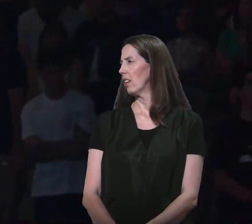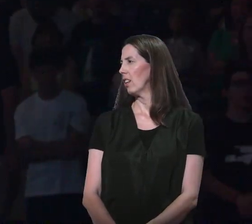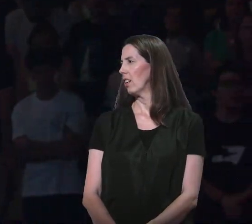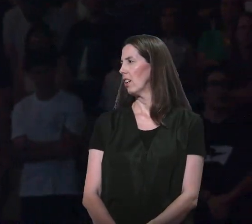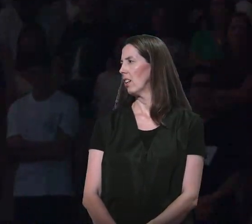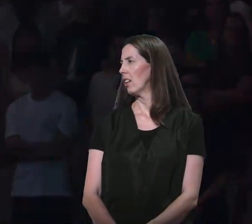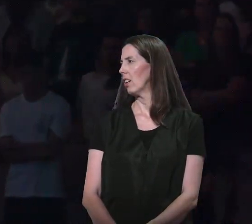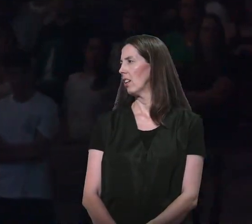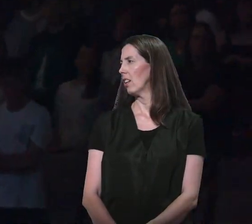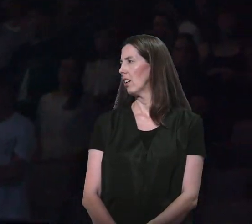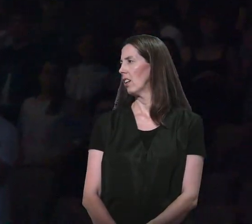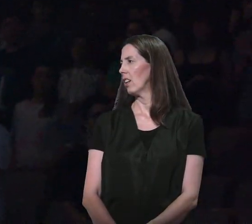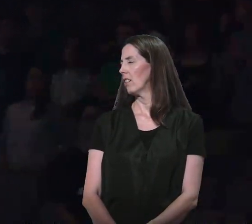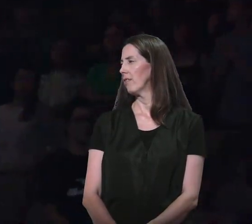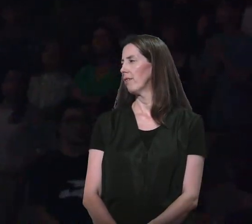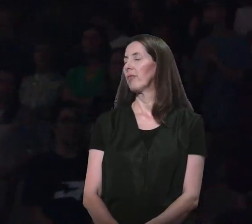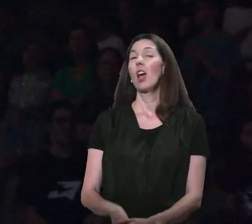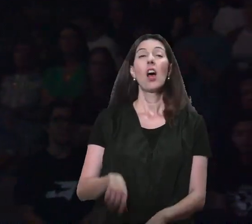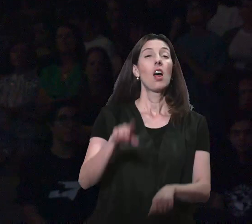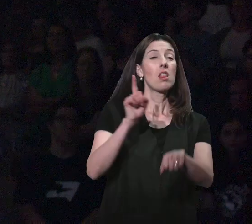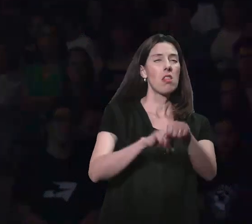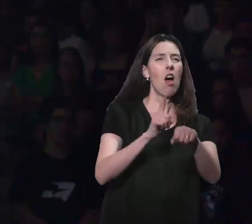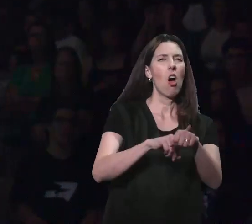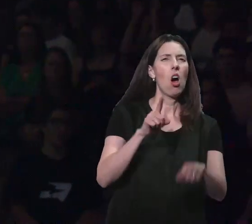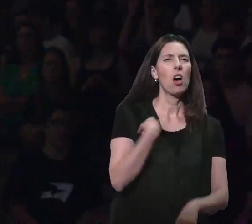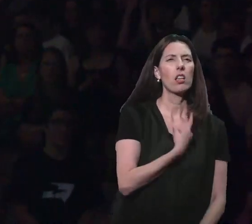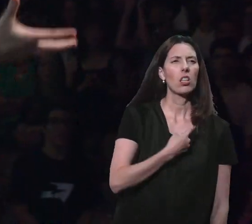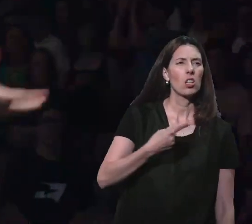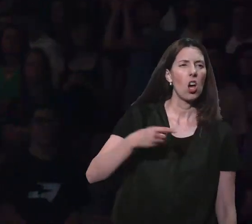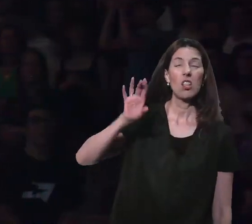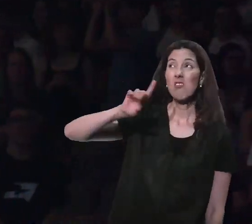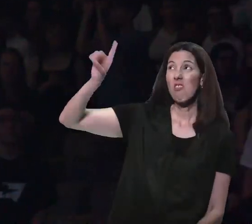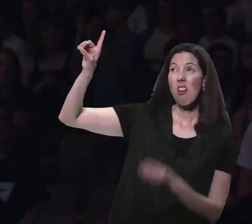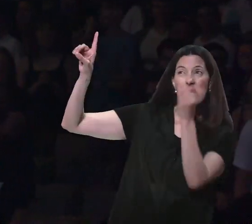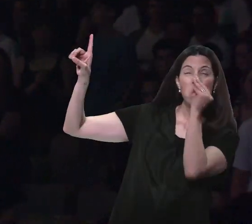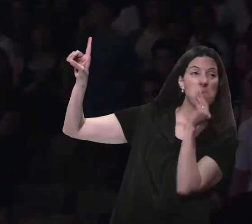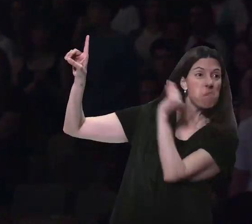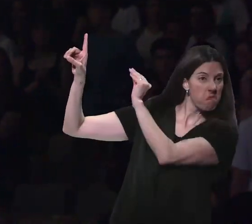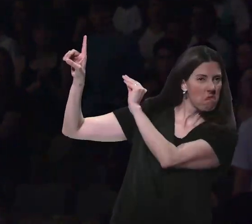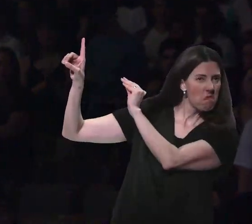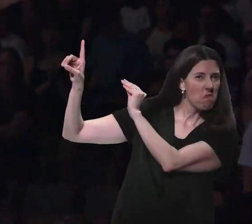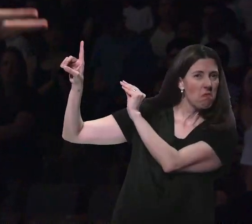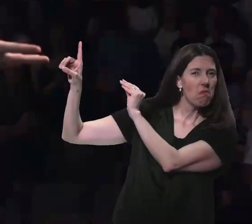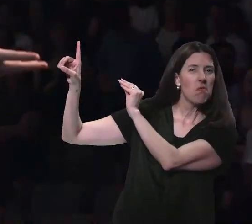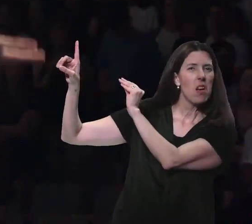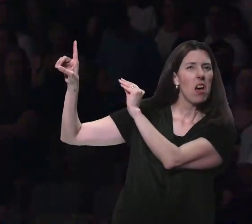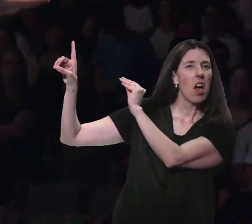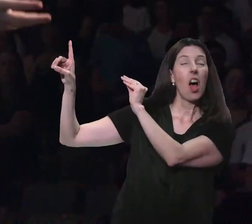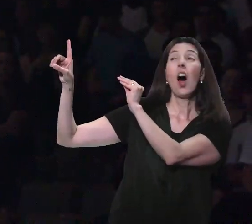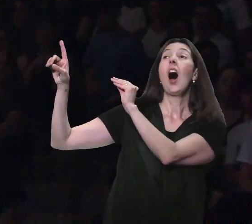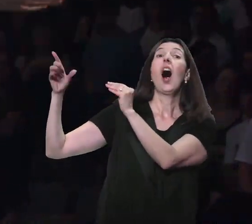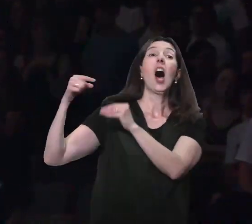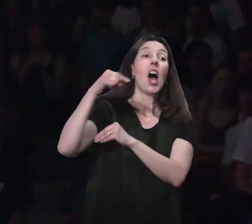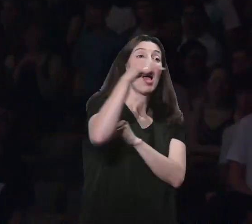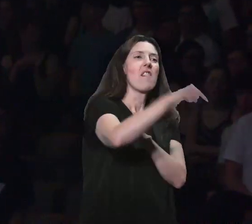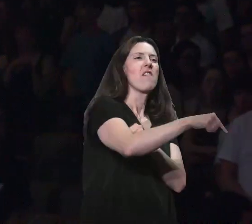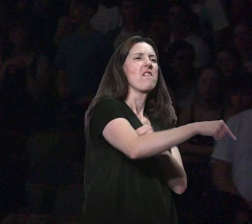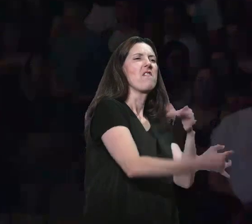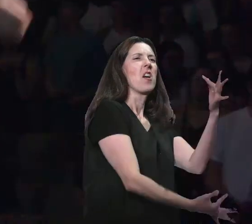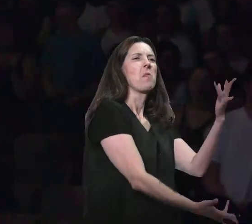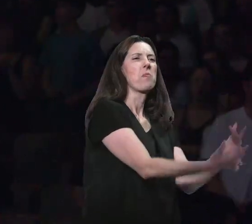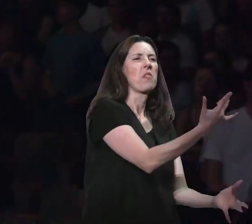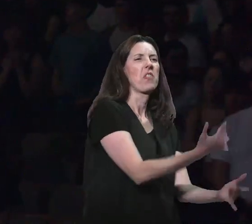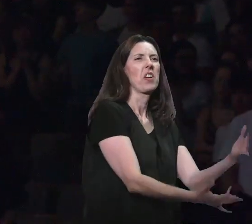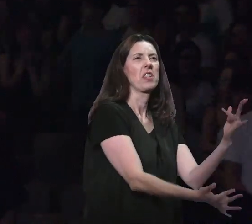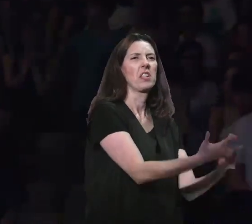Quando nós viramos as costas para Deus, só nos resta o inferno, porque o inferno é um lugar onde a presença de Deus